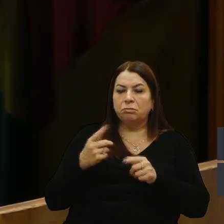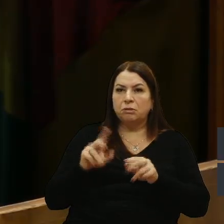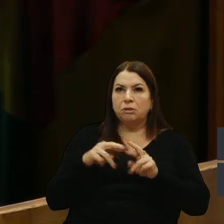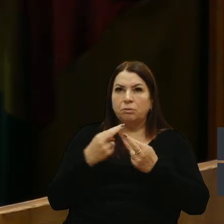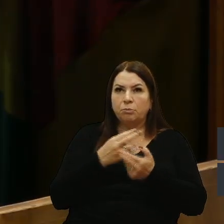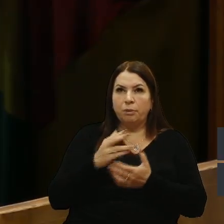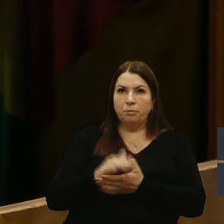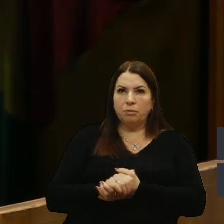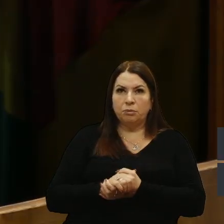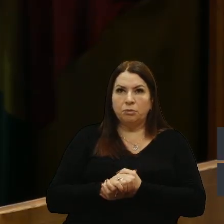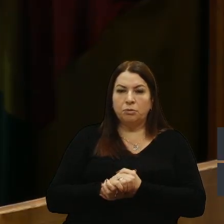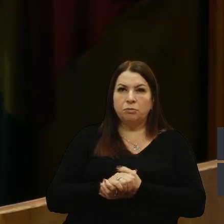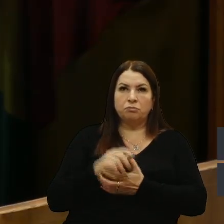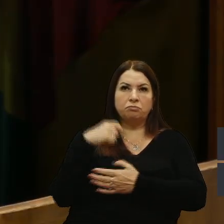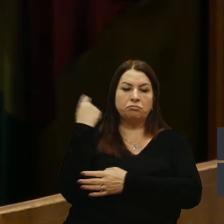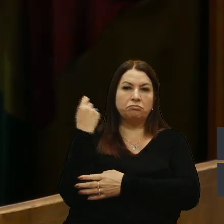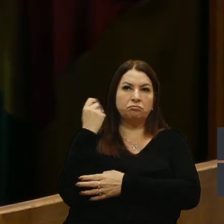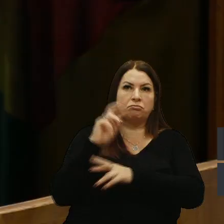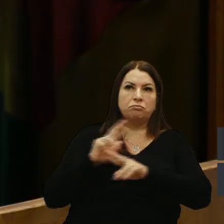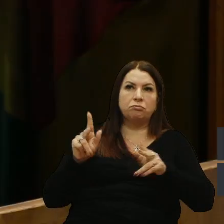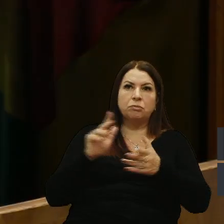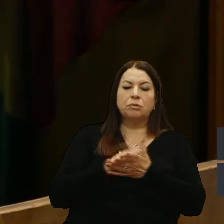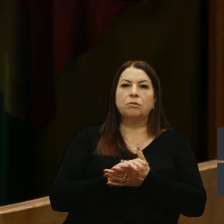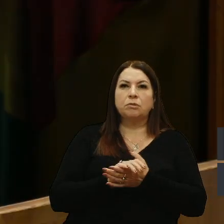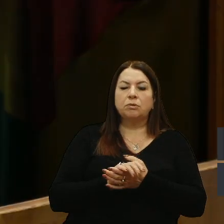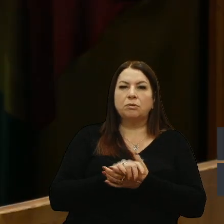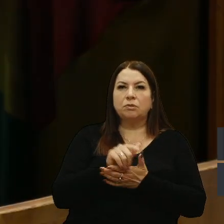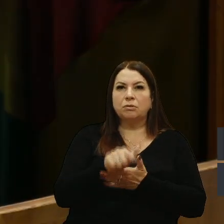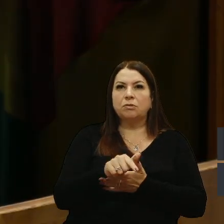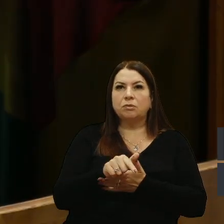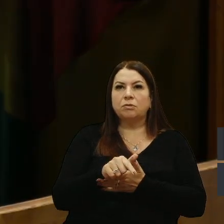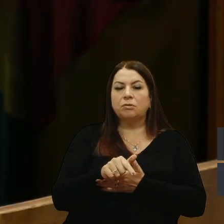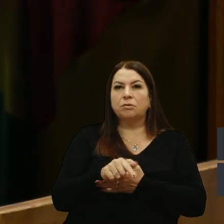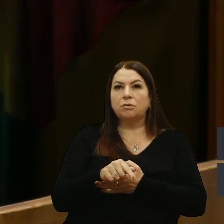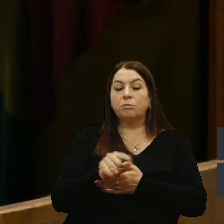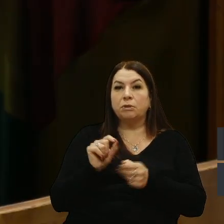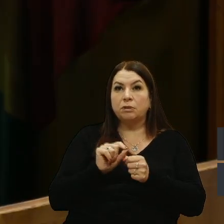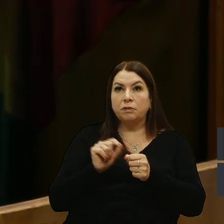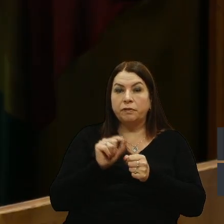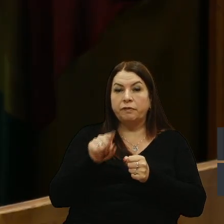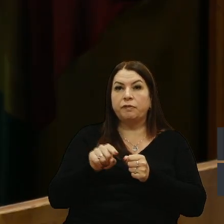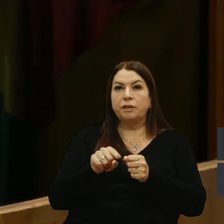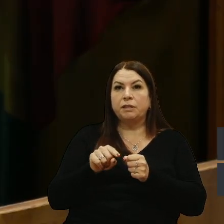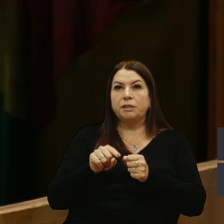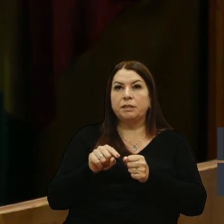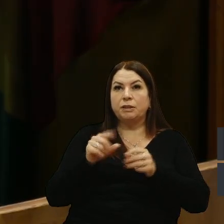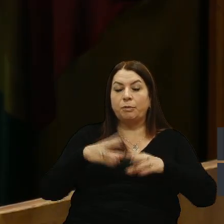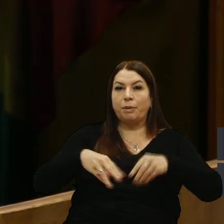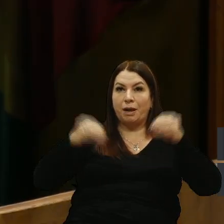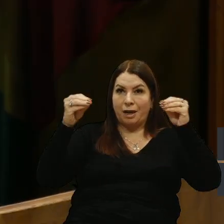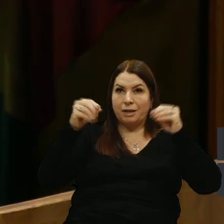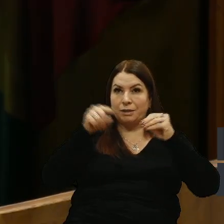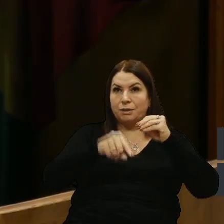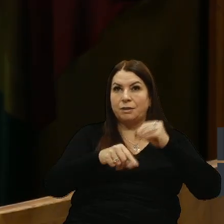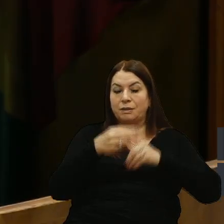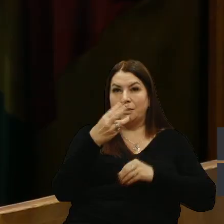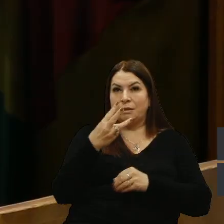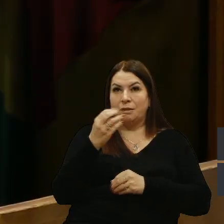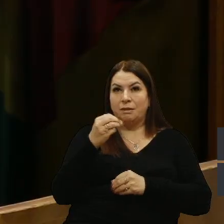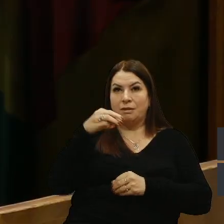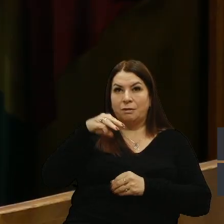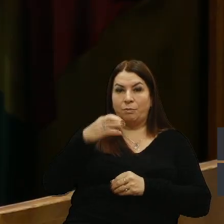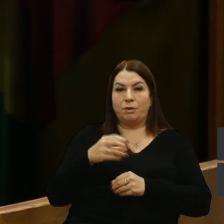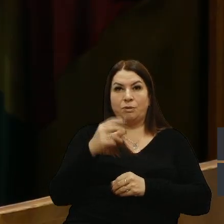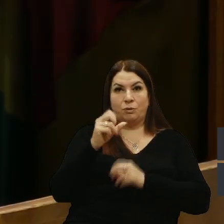agenda. O Rio Grande está diferente. Parcerias em Ação, realizado no Palácio Piratini em 30 de